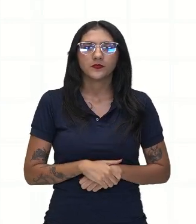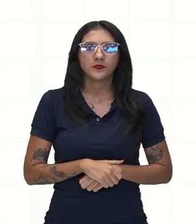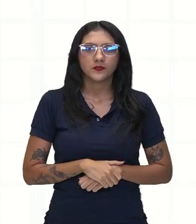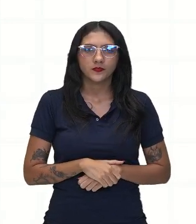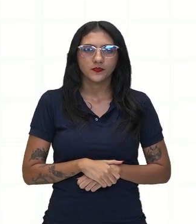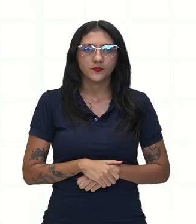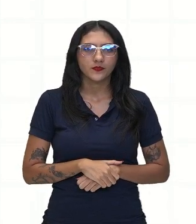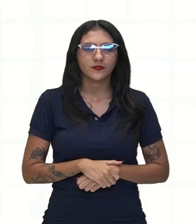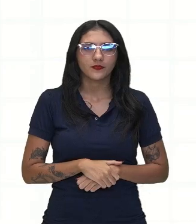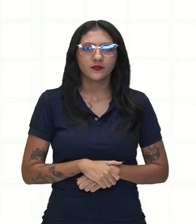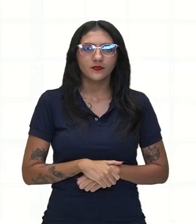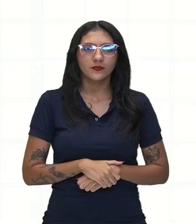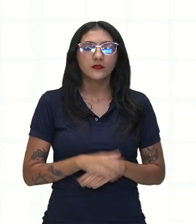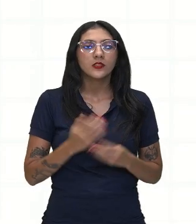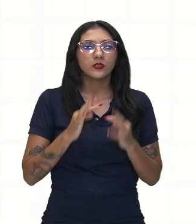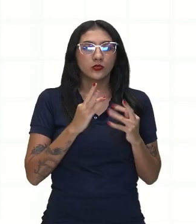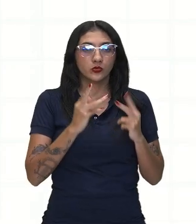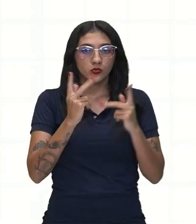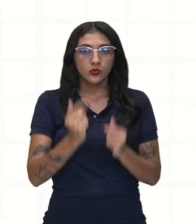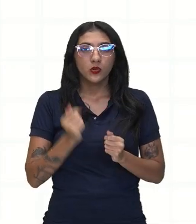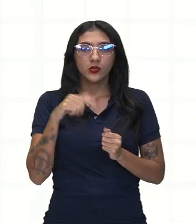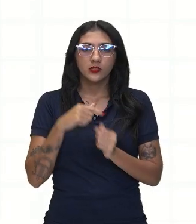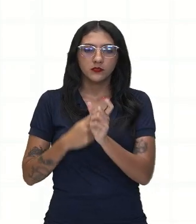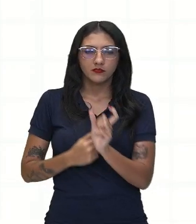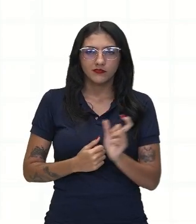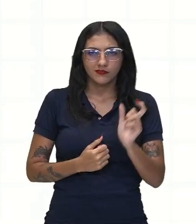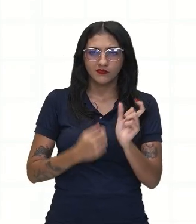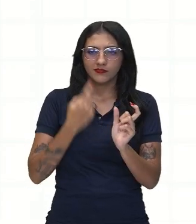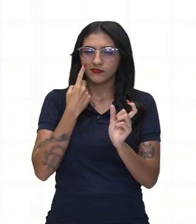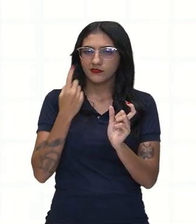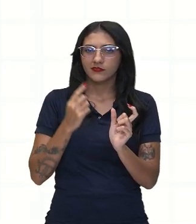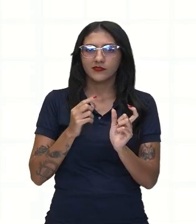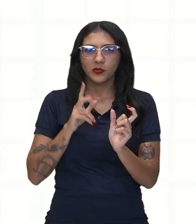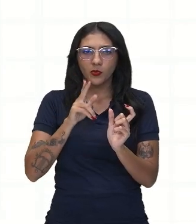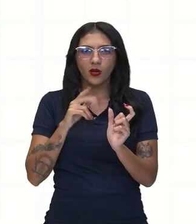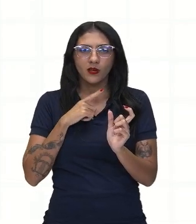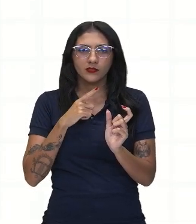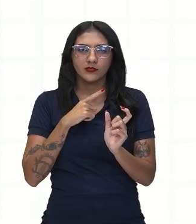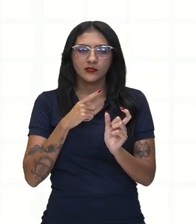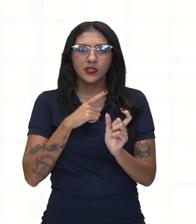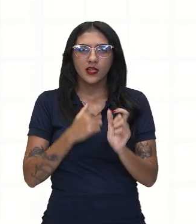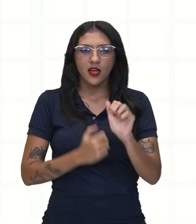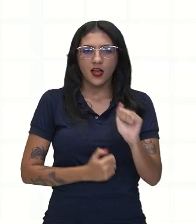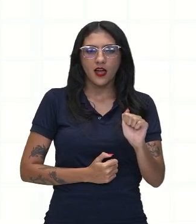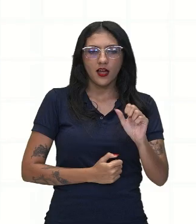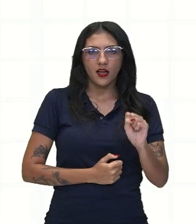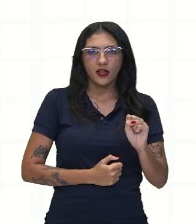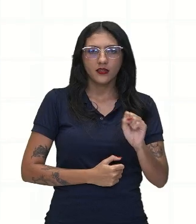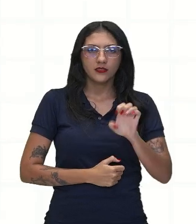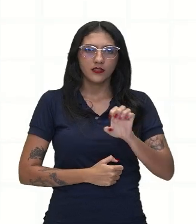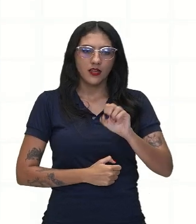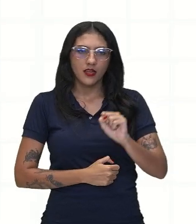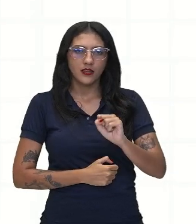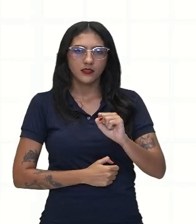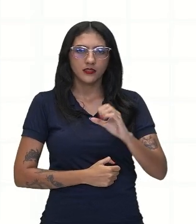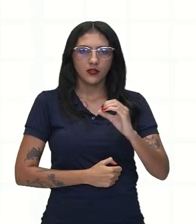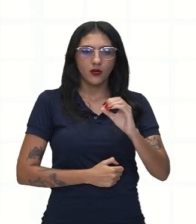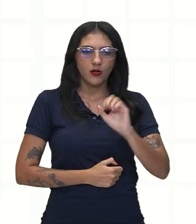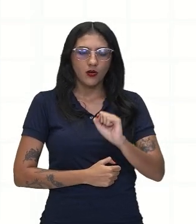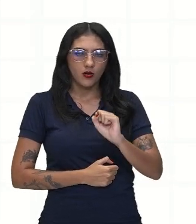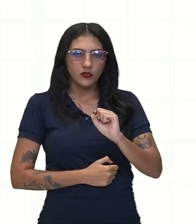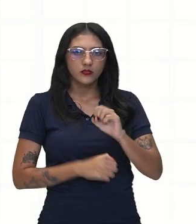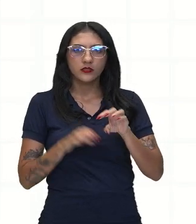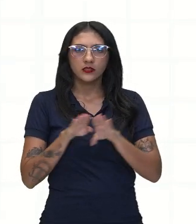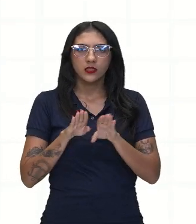são acentuados? Então, todos os monossílabos tônicos terminados em aas, ees e oos e ditongos